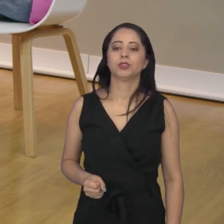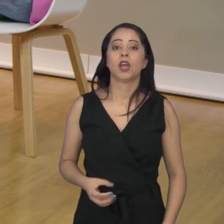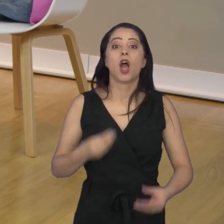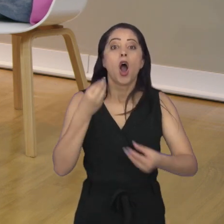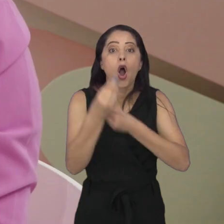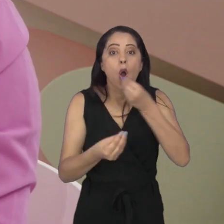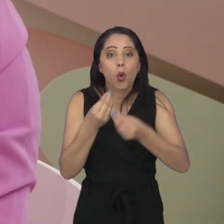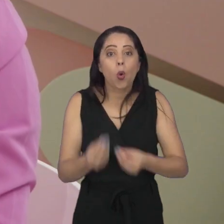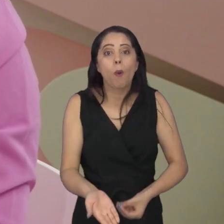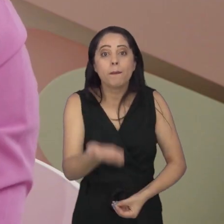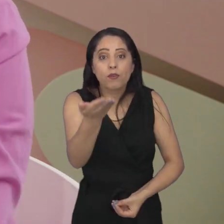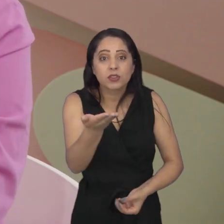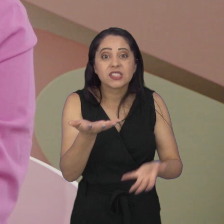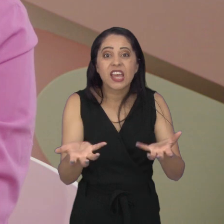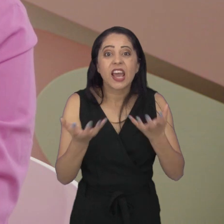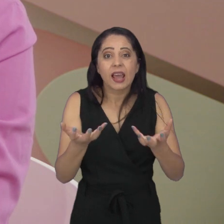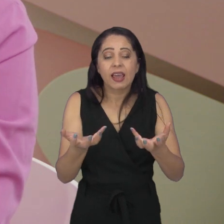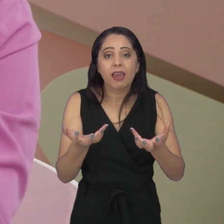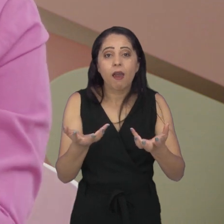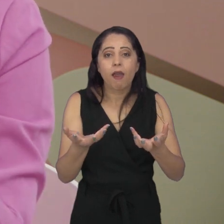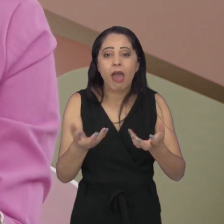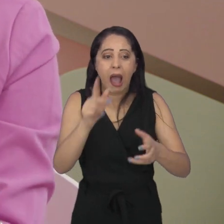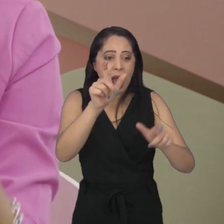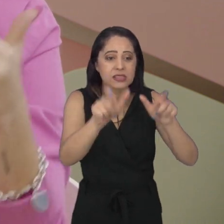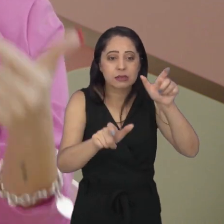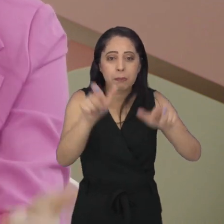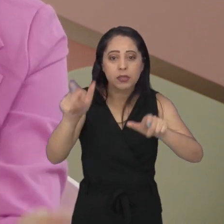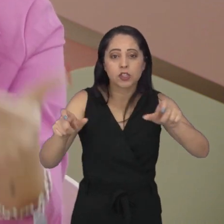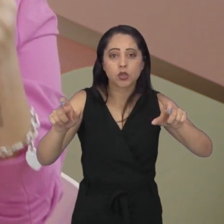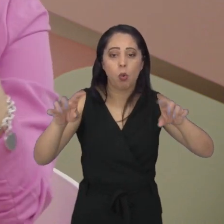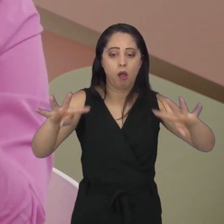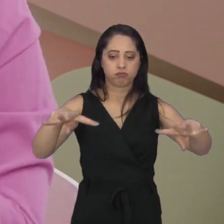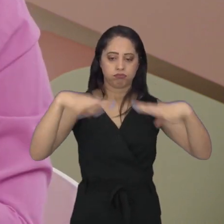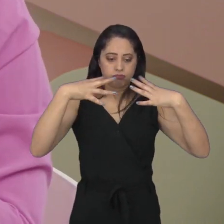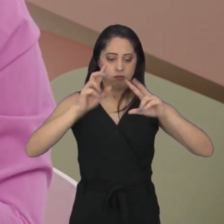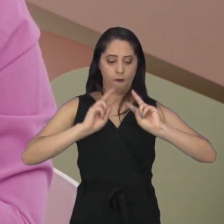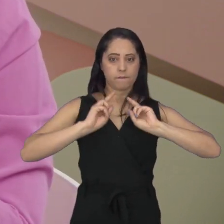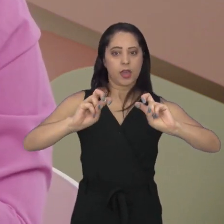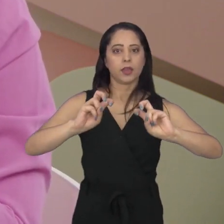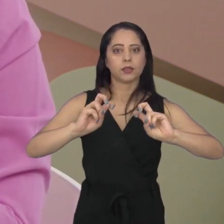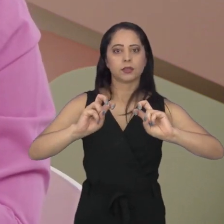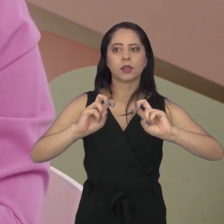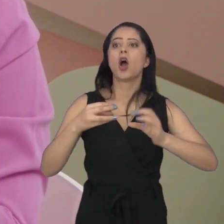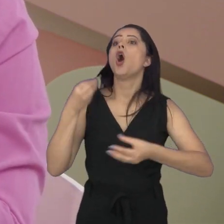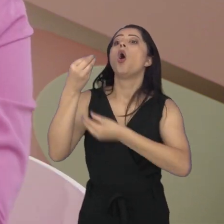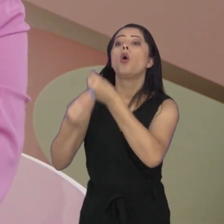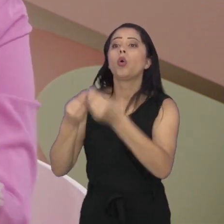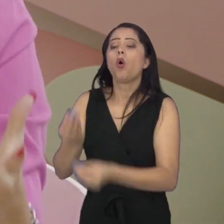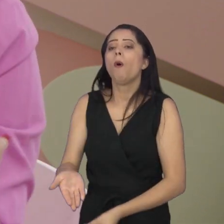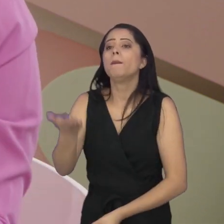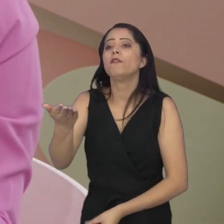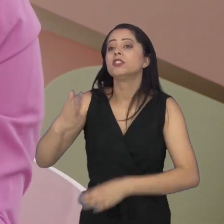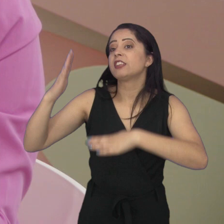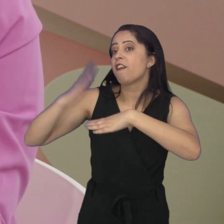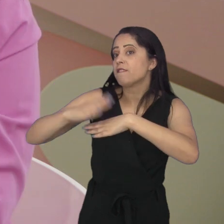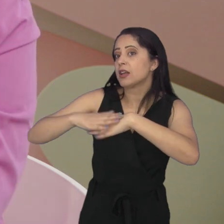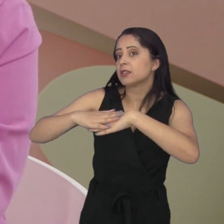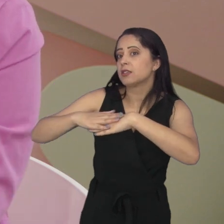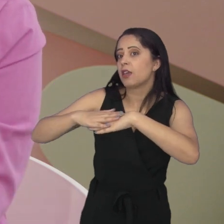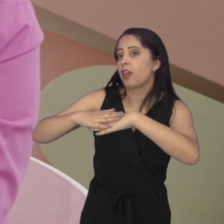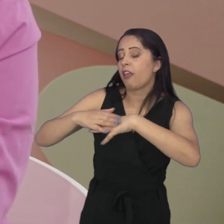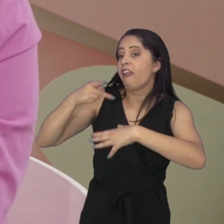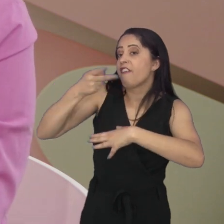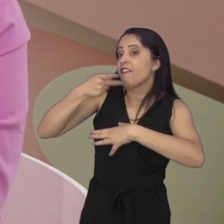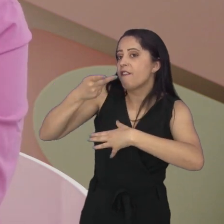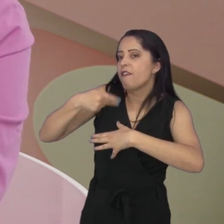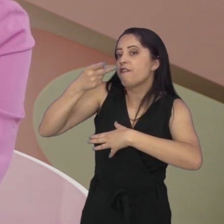ser visto? Uhum. Como você quer ser visto? Você realmente faz e fala tudo aquilo que você precisa